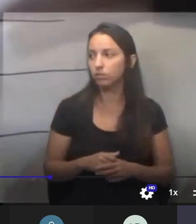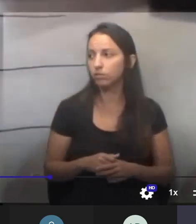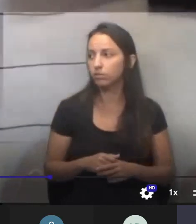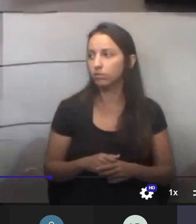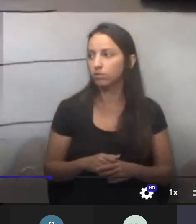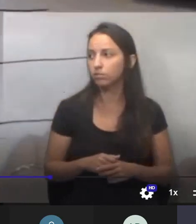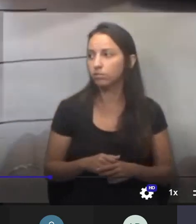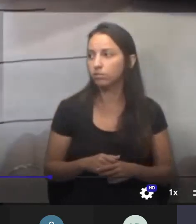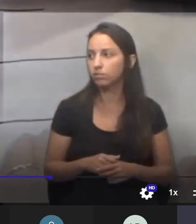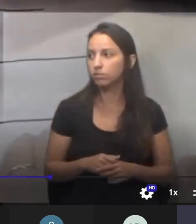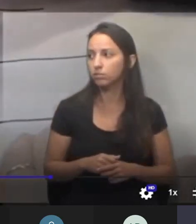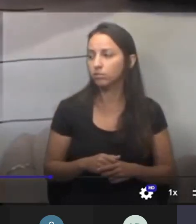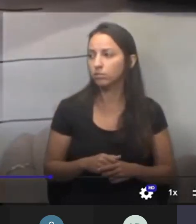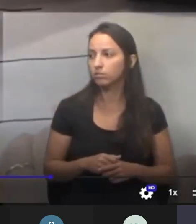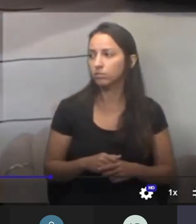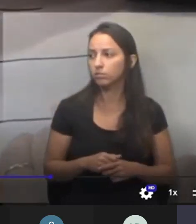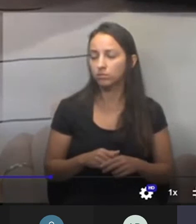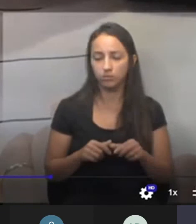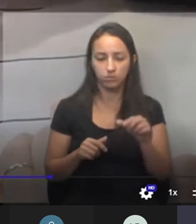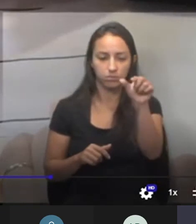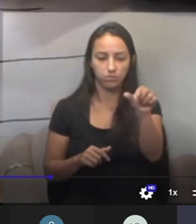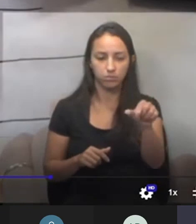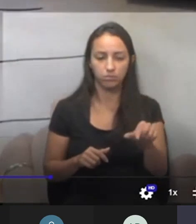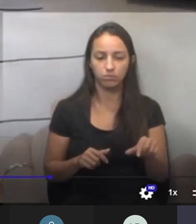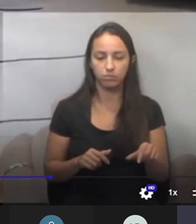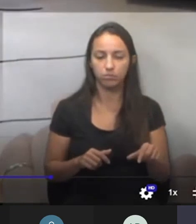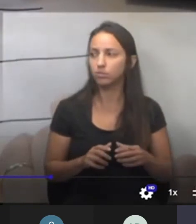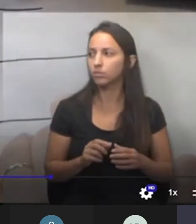Isso aqui seria mais estreito.